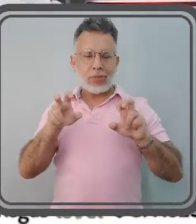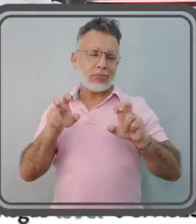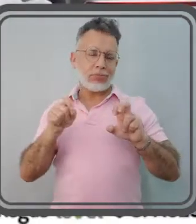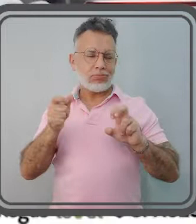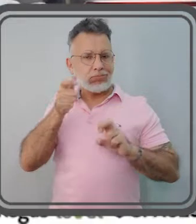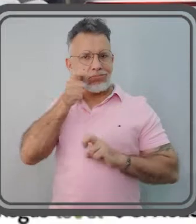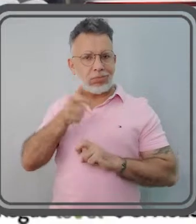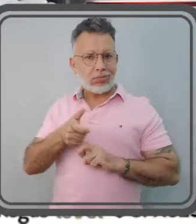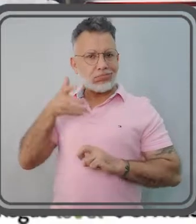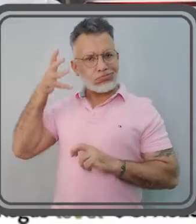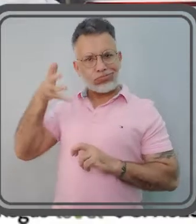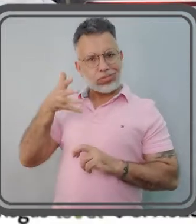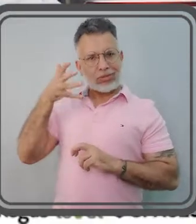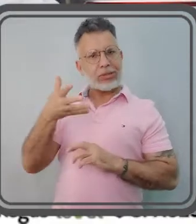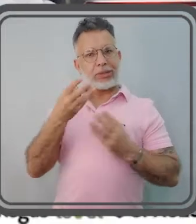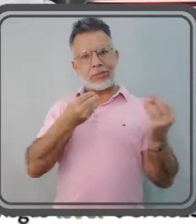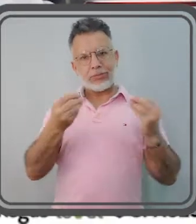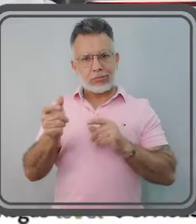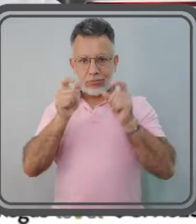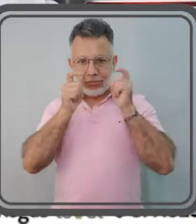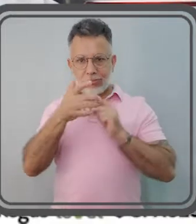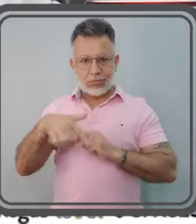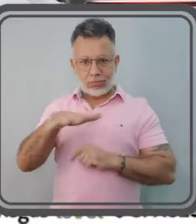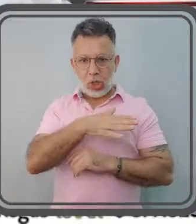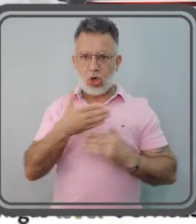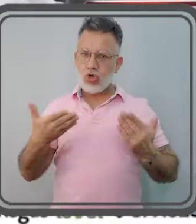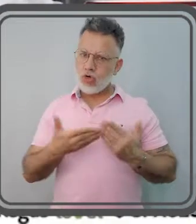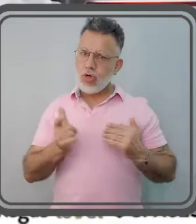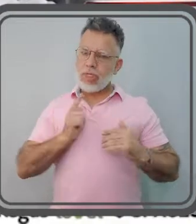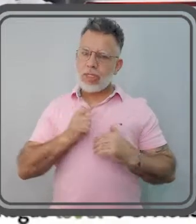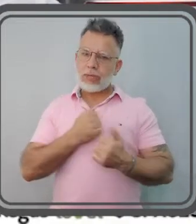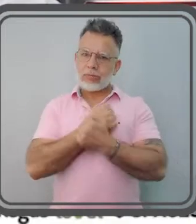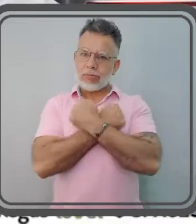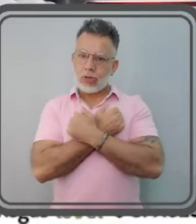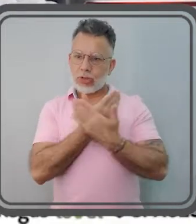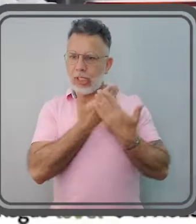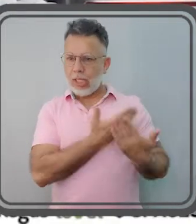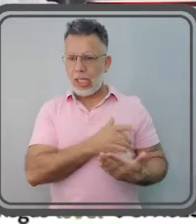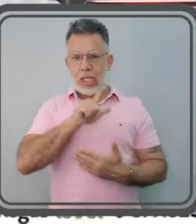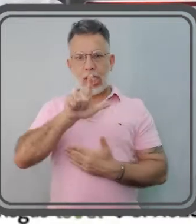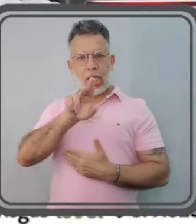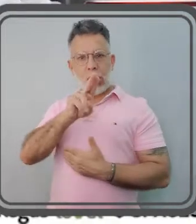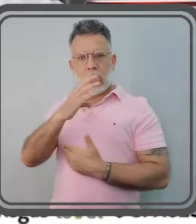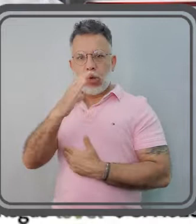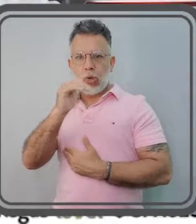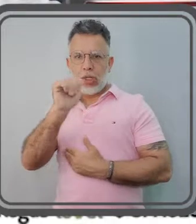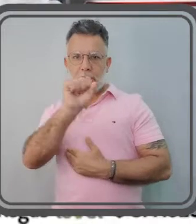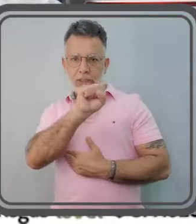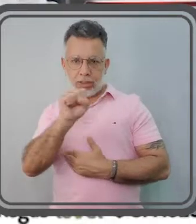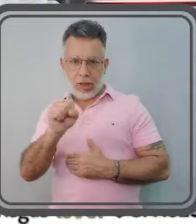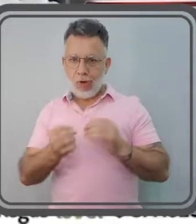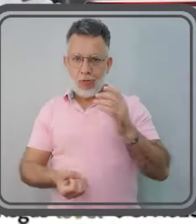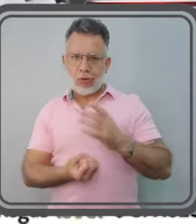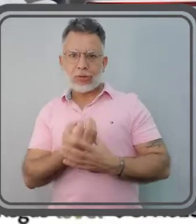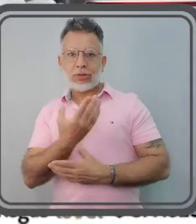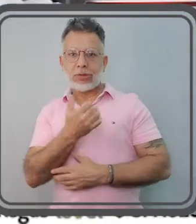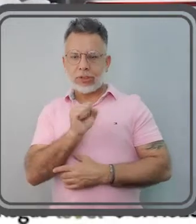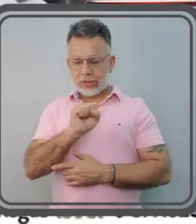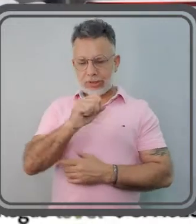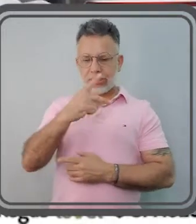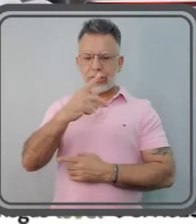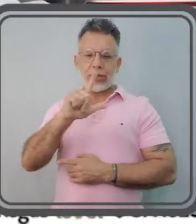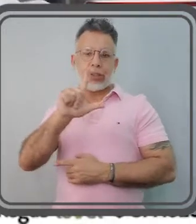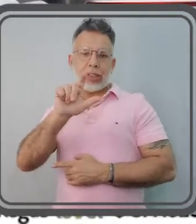nosso queridíssimo Lucas Moreira, fundador da Splashes Bebidas Urbanas. Muito bom dia, Lucas!